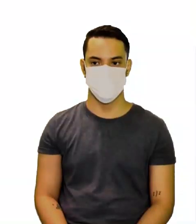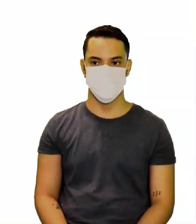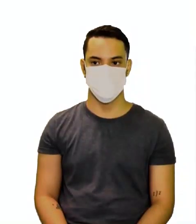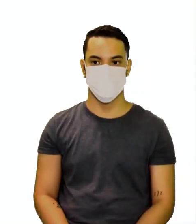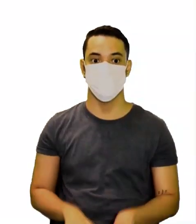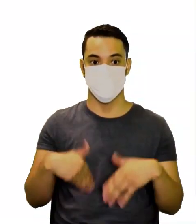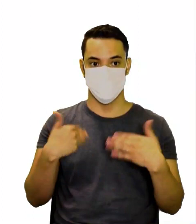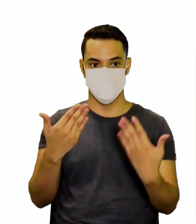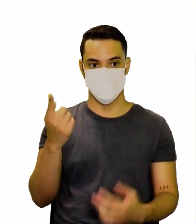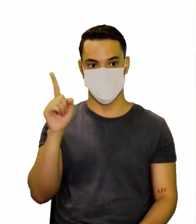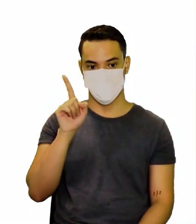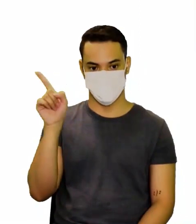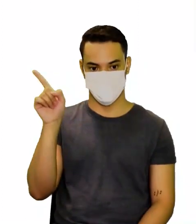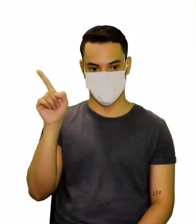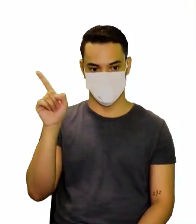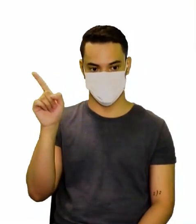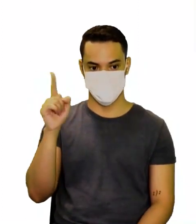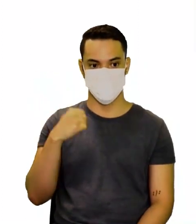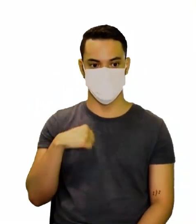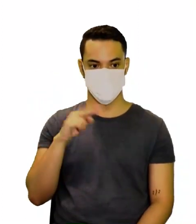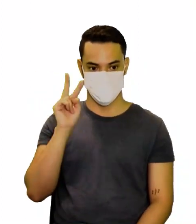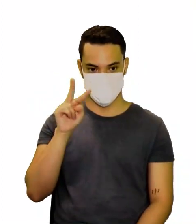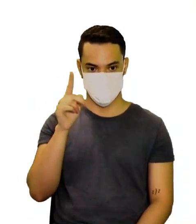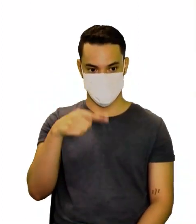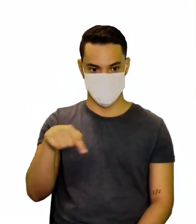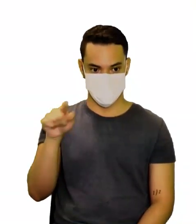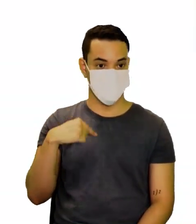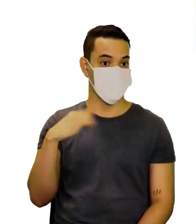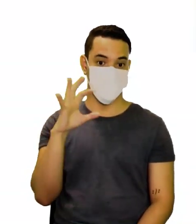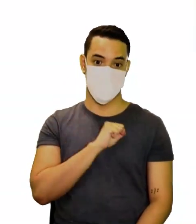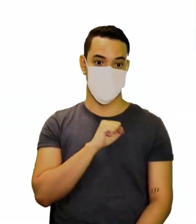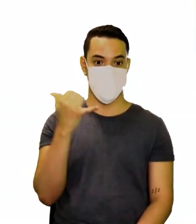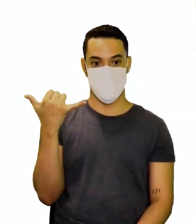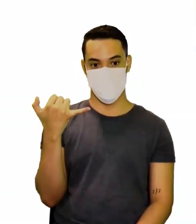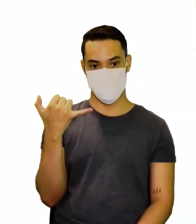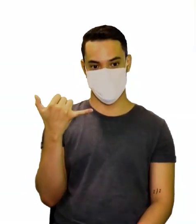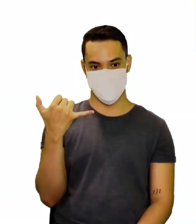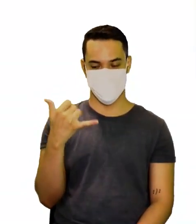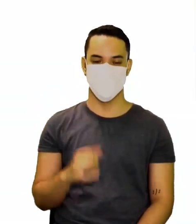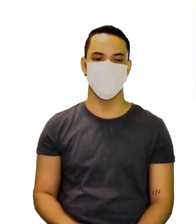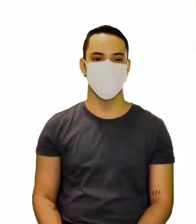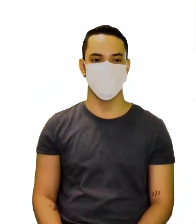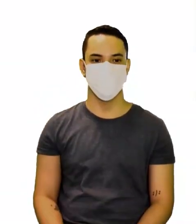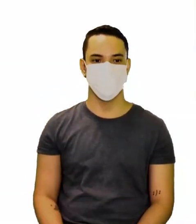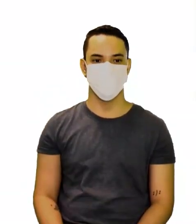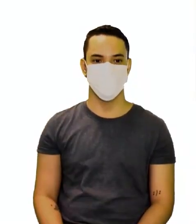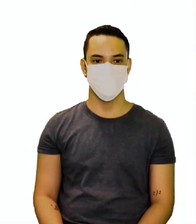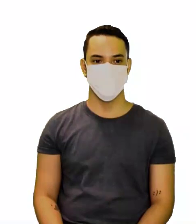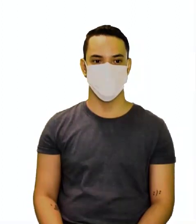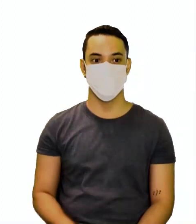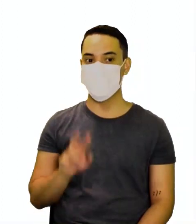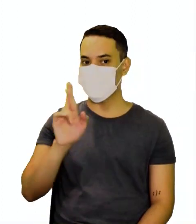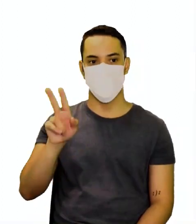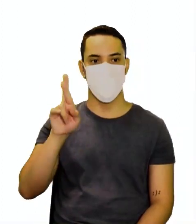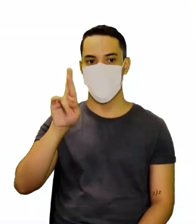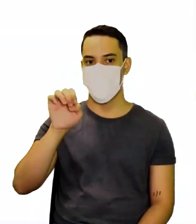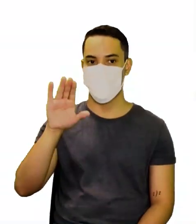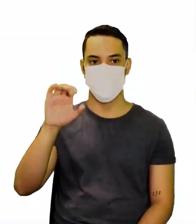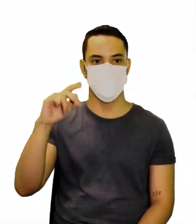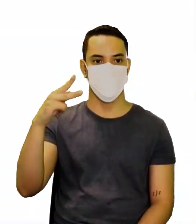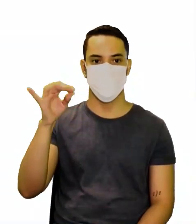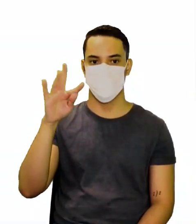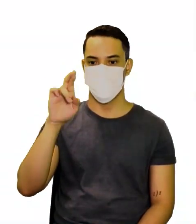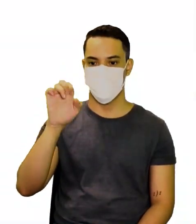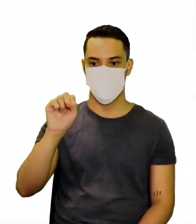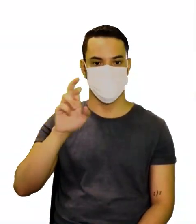Então aqui, ó, deixa eu pegar minha canetinha, que eu gosto muito dela. Geradores, tá, pessoal? Geradores elétricos,